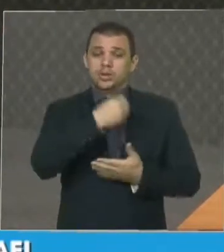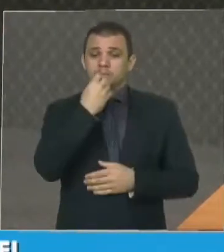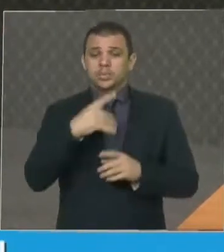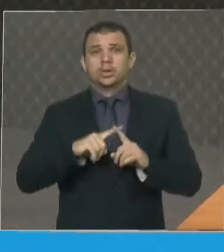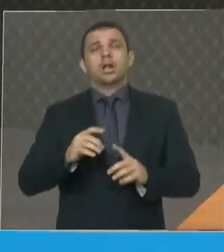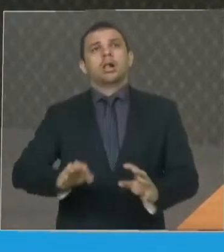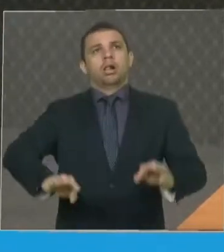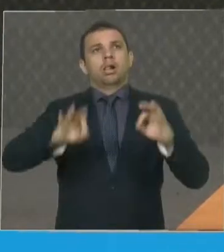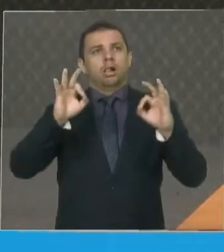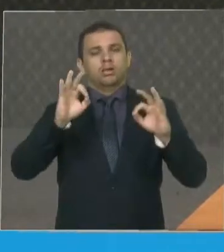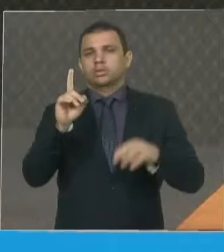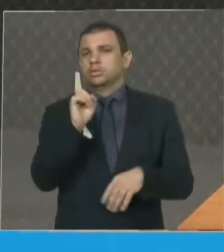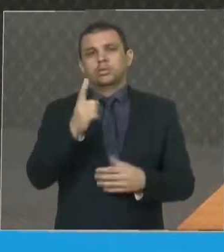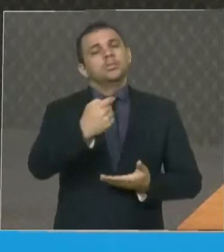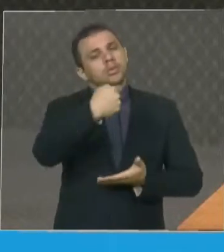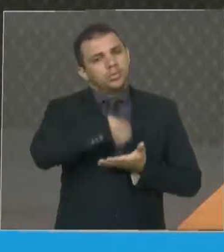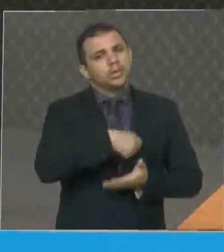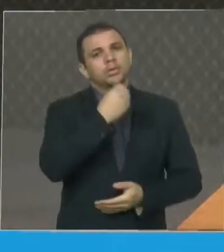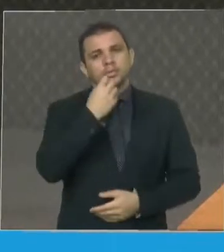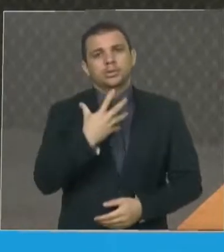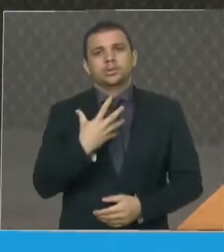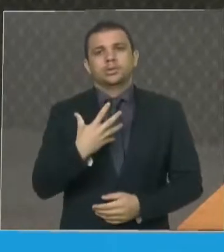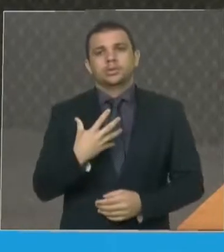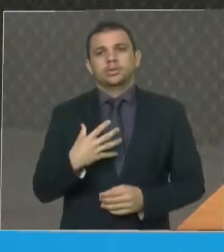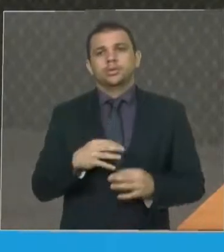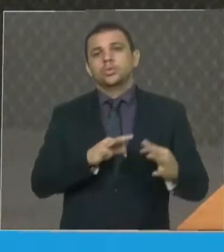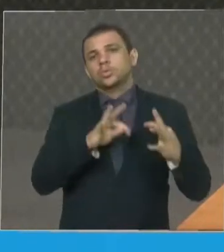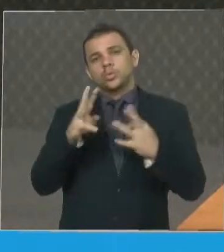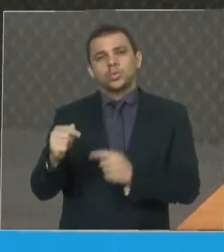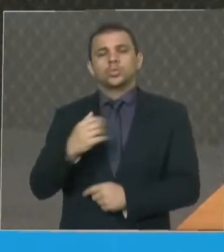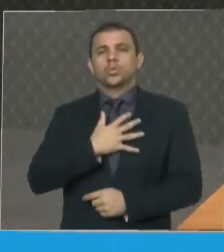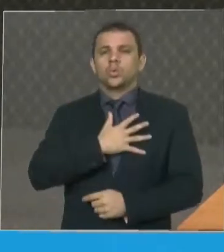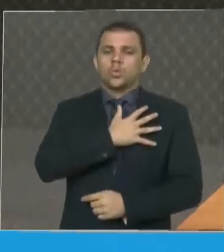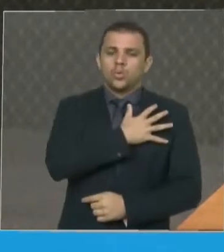bem. Tudo, o coronel,